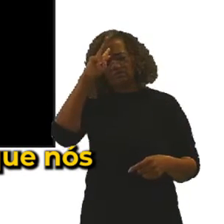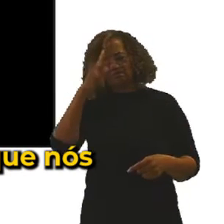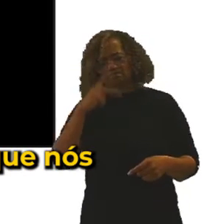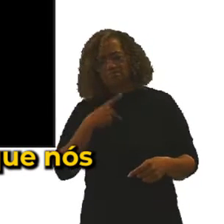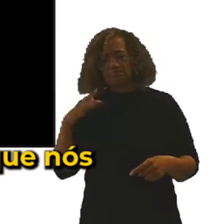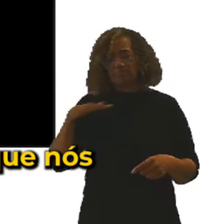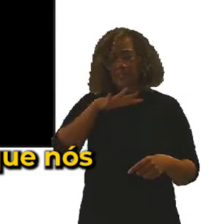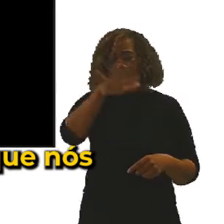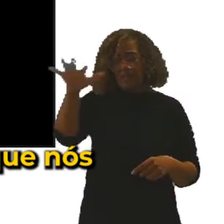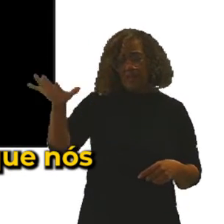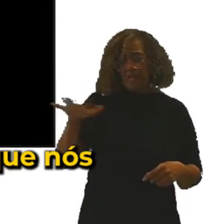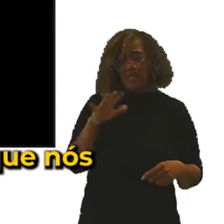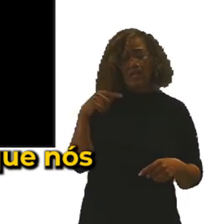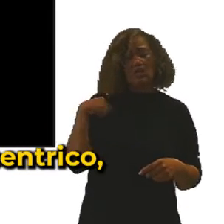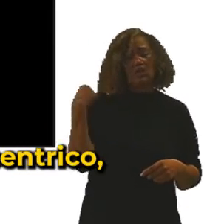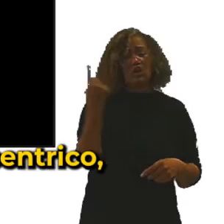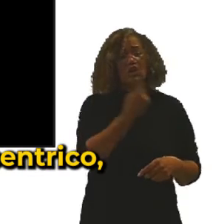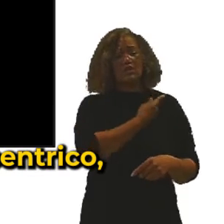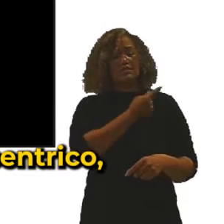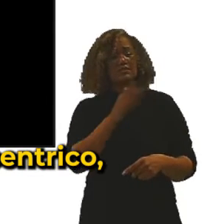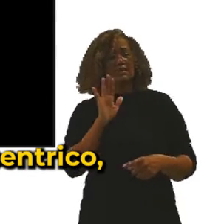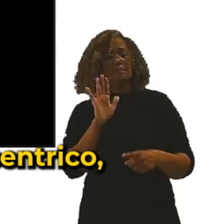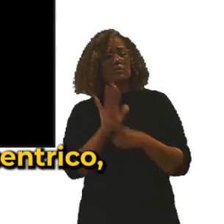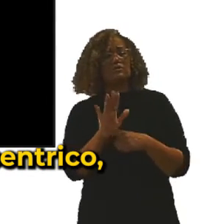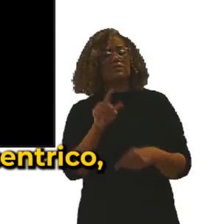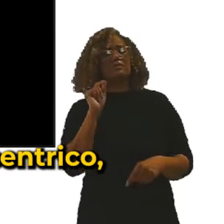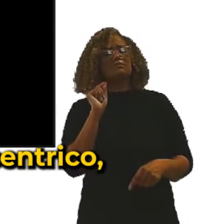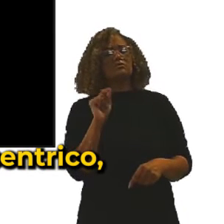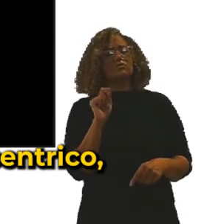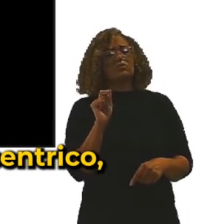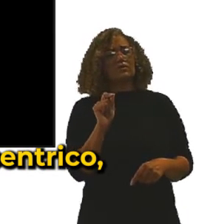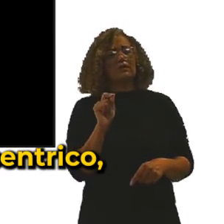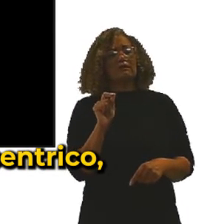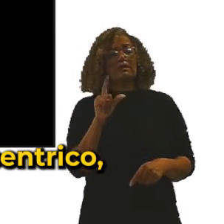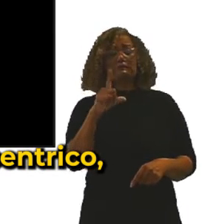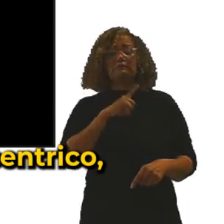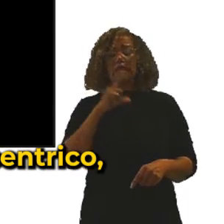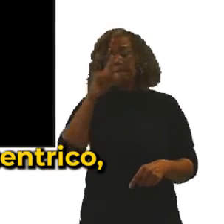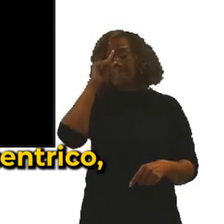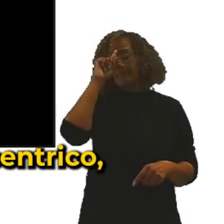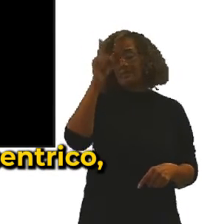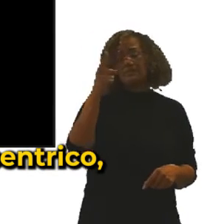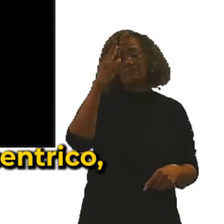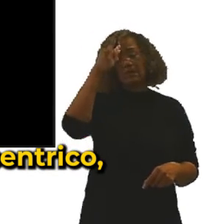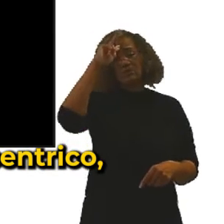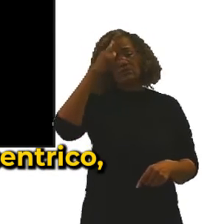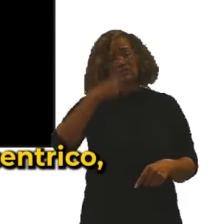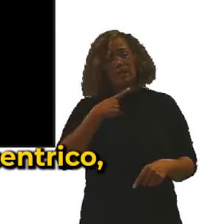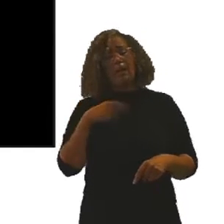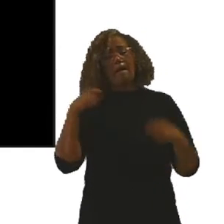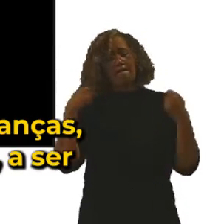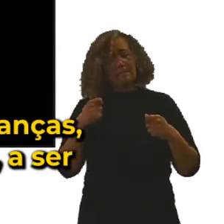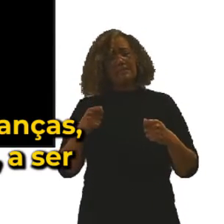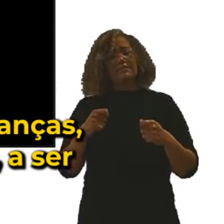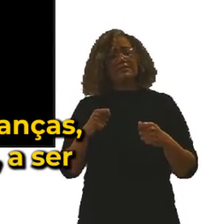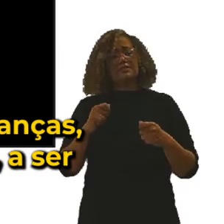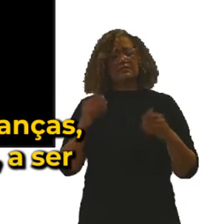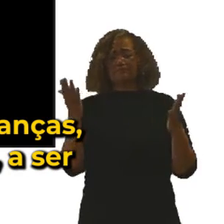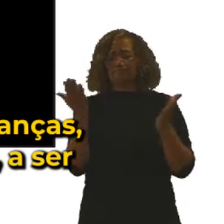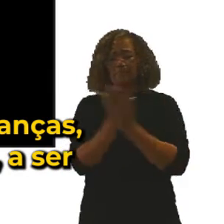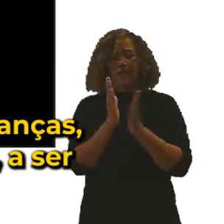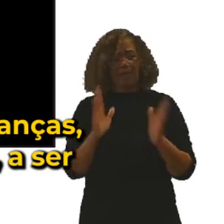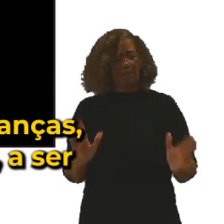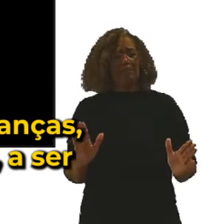que nós lançamos luzes para que esse pensamento androcêntrico ele tem que ser desconstruído, nós